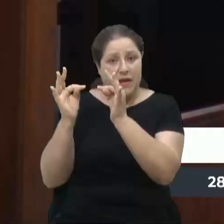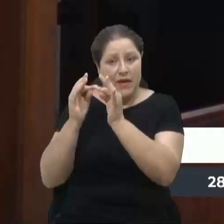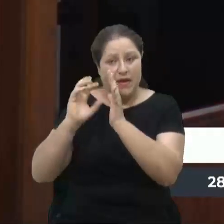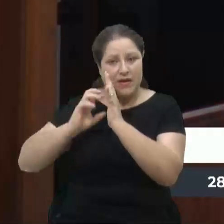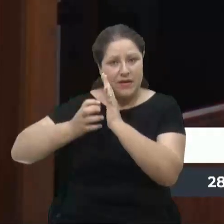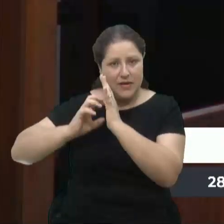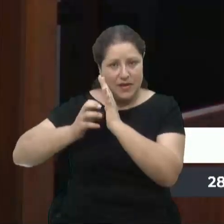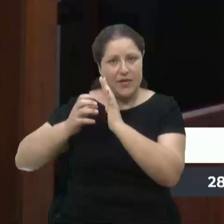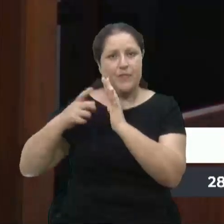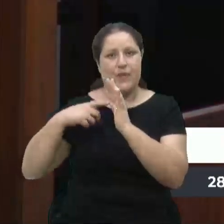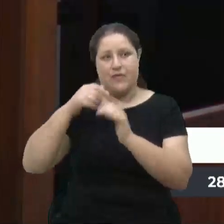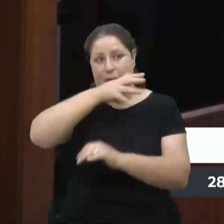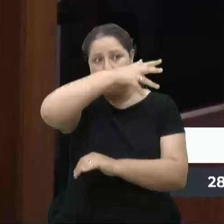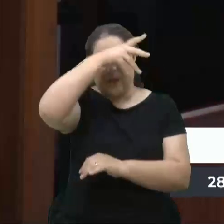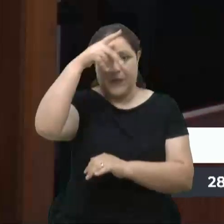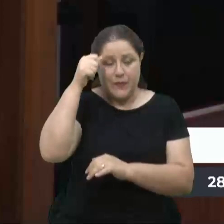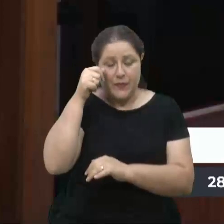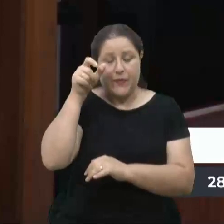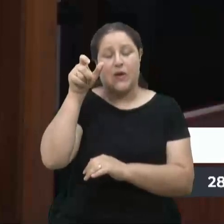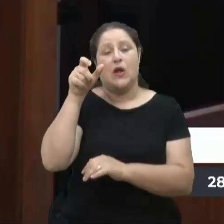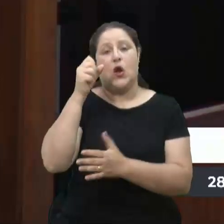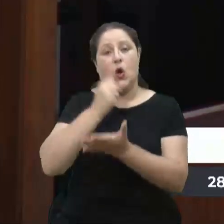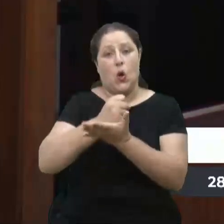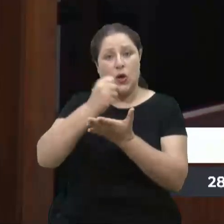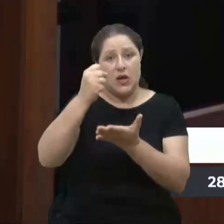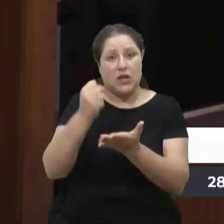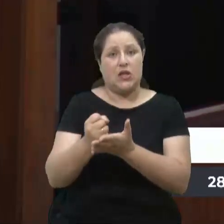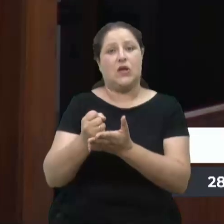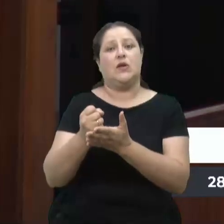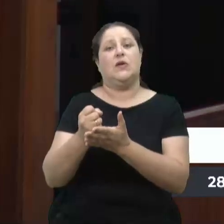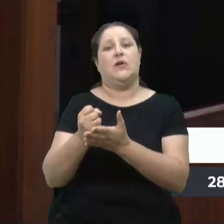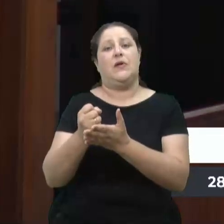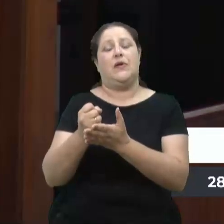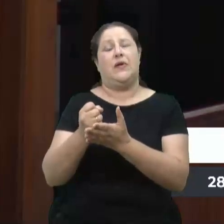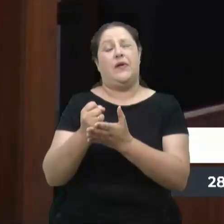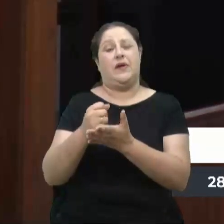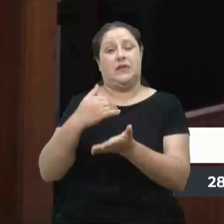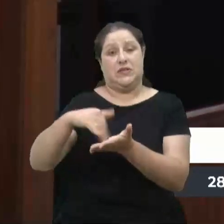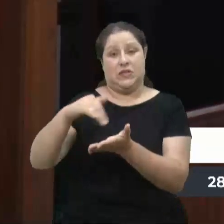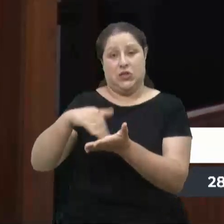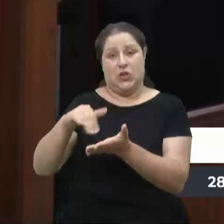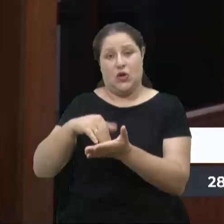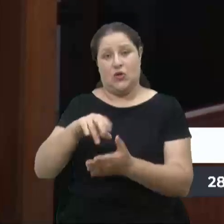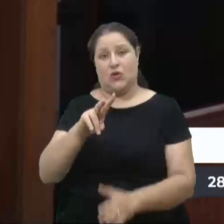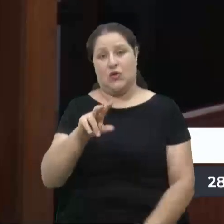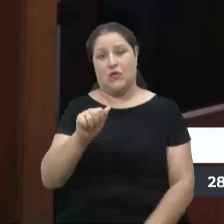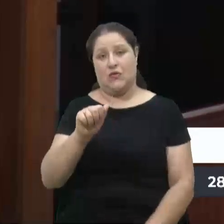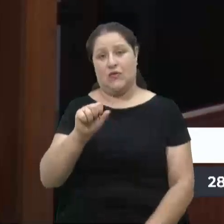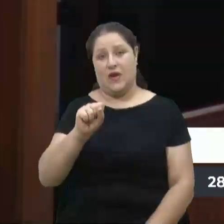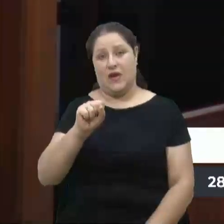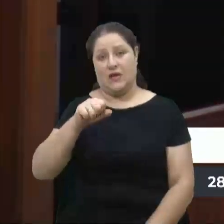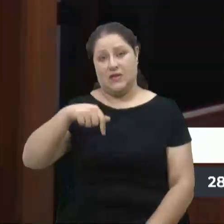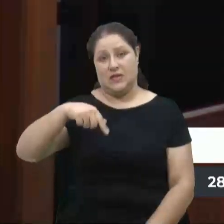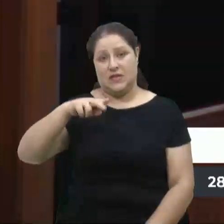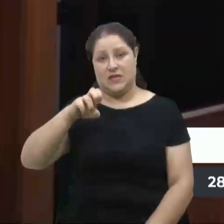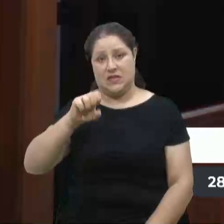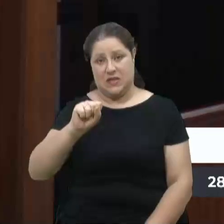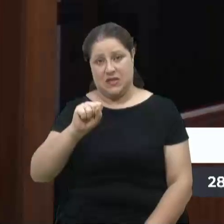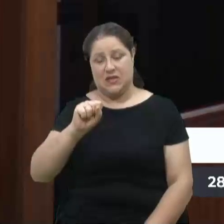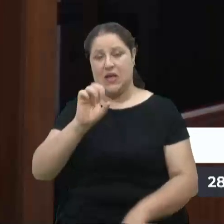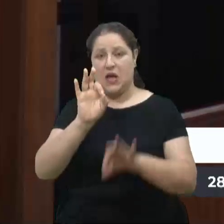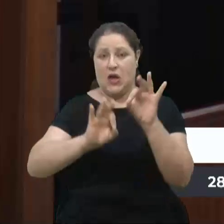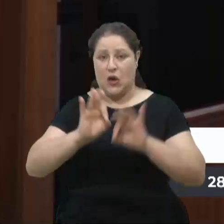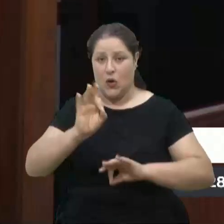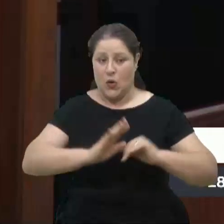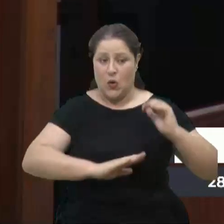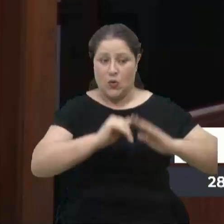a prefeitura contratou o escritório Vasques para construir o Plano Geral de Ocupação